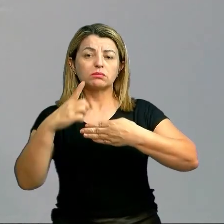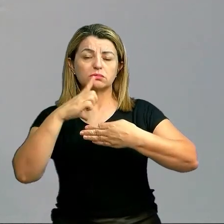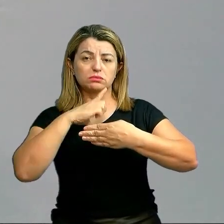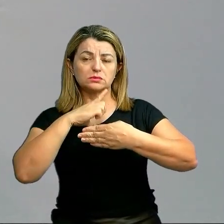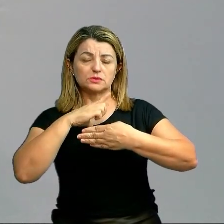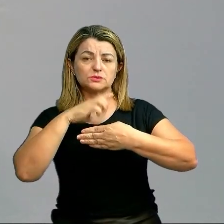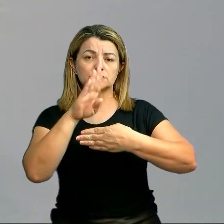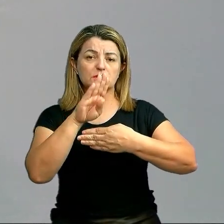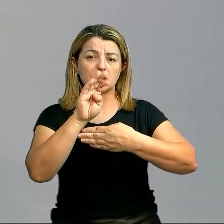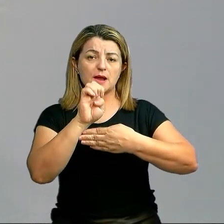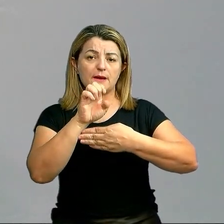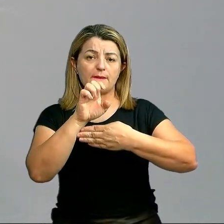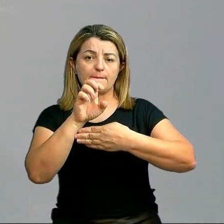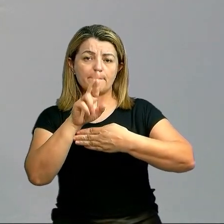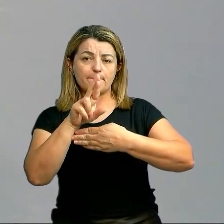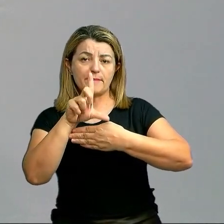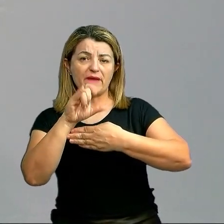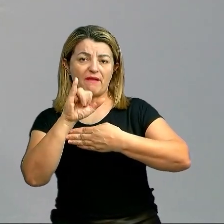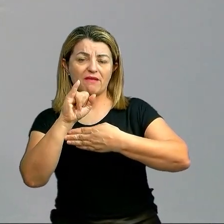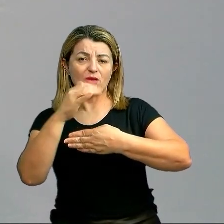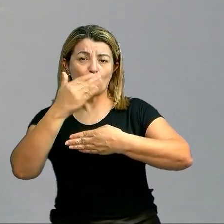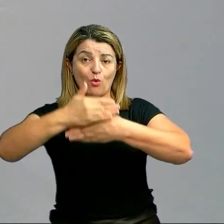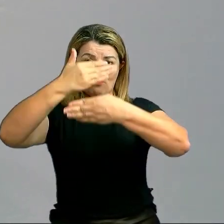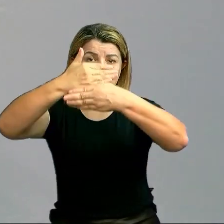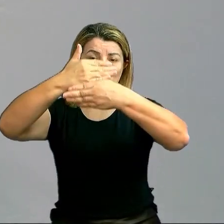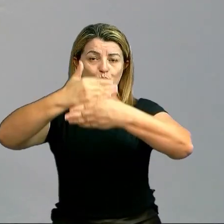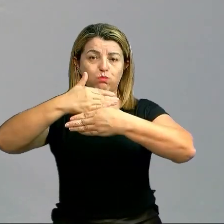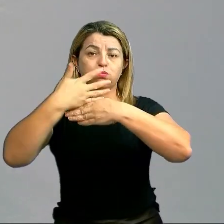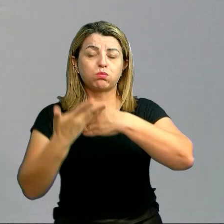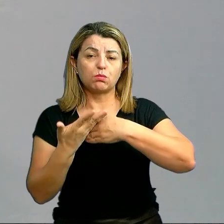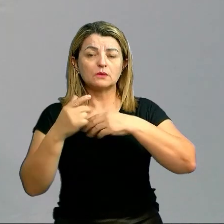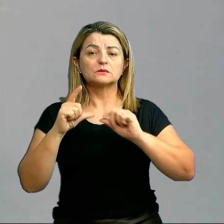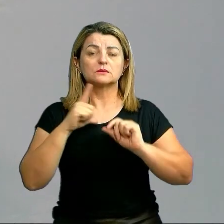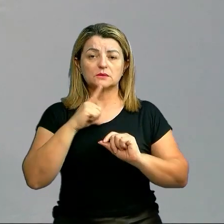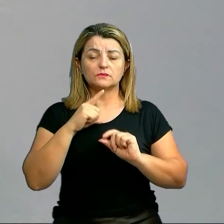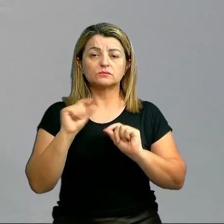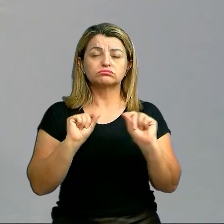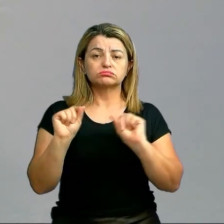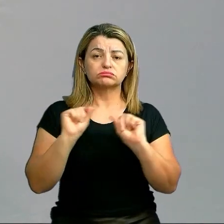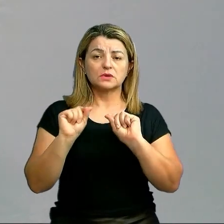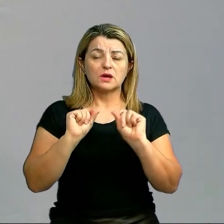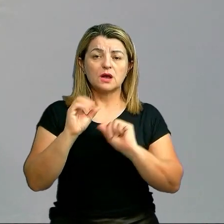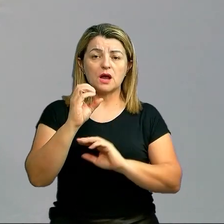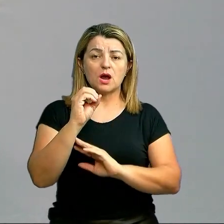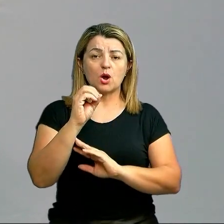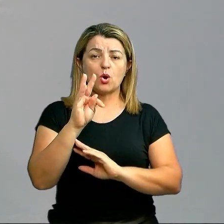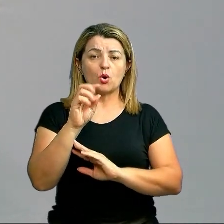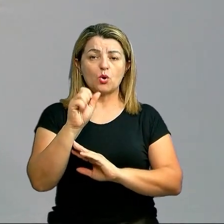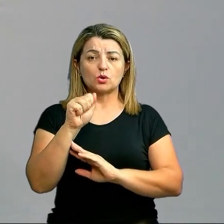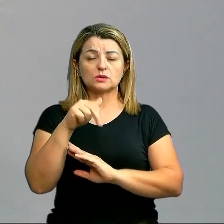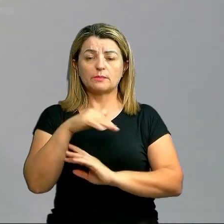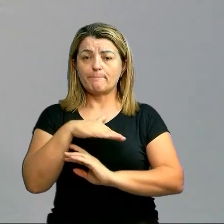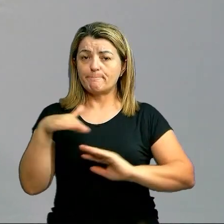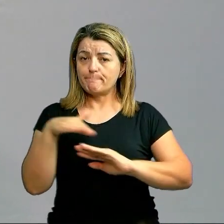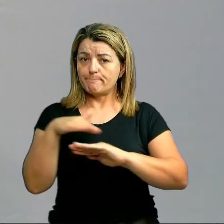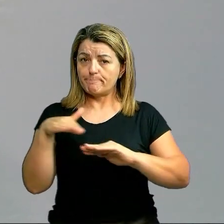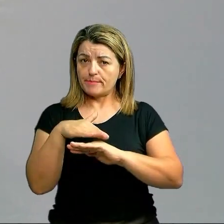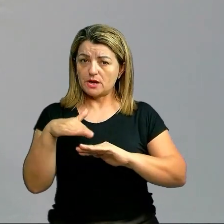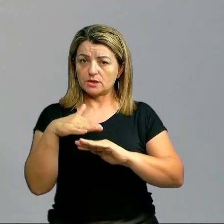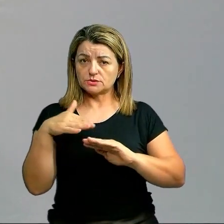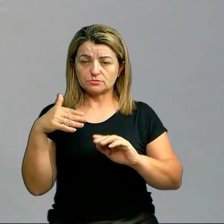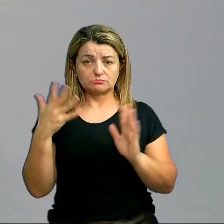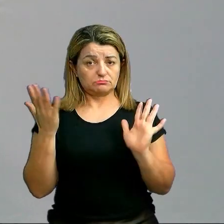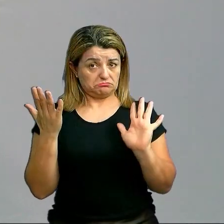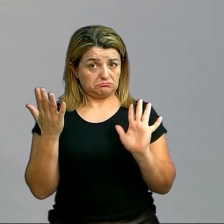da União Soviética em 91, a OTAN acaba perdendo a sua função, não é verdade?